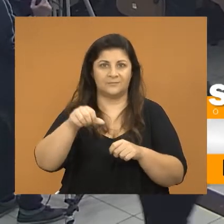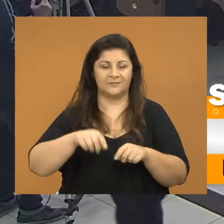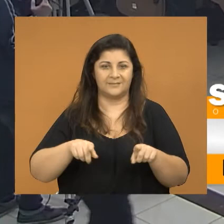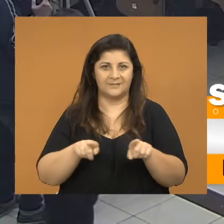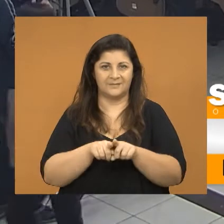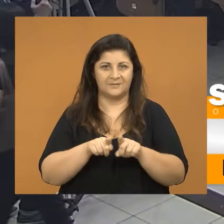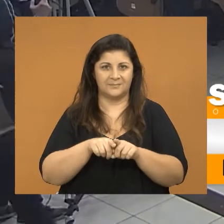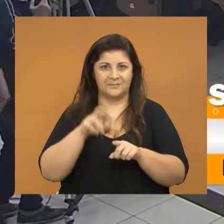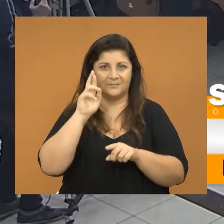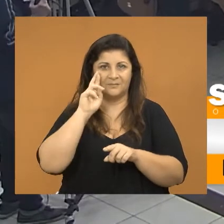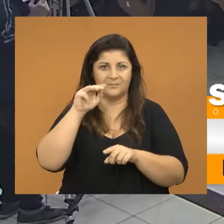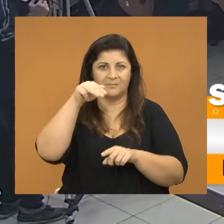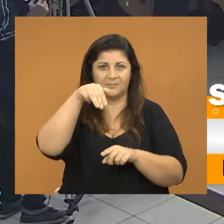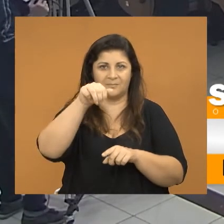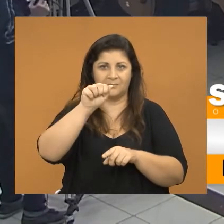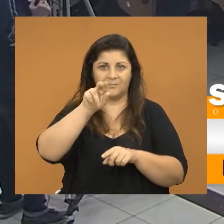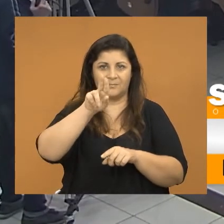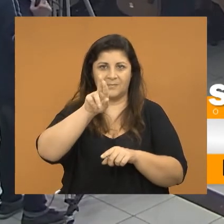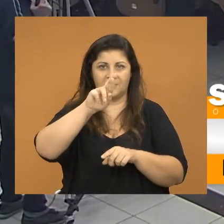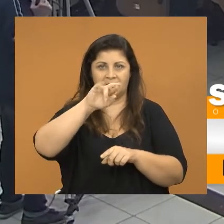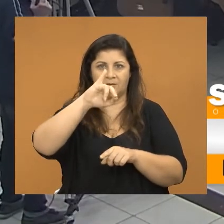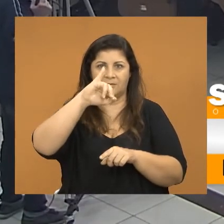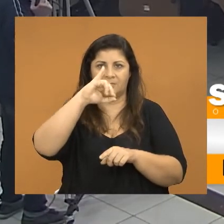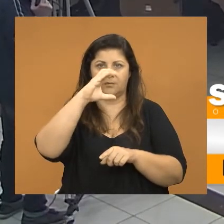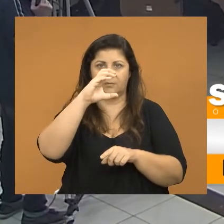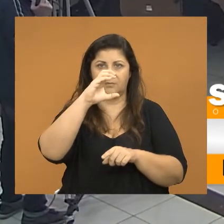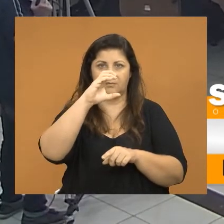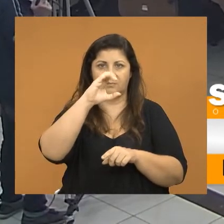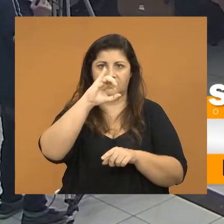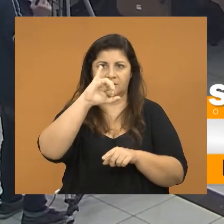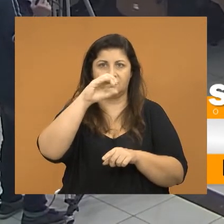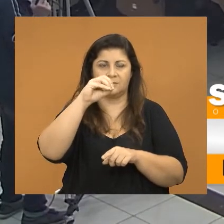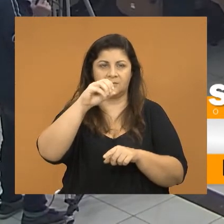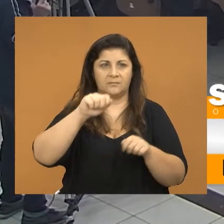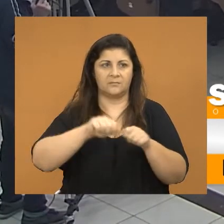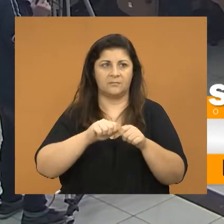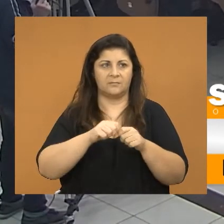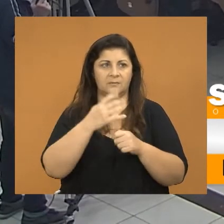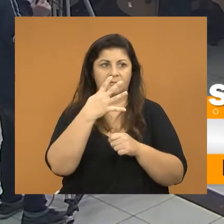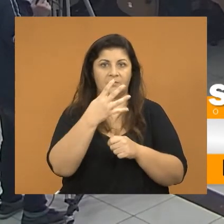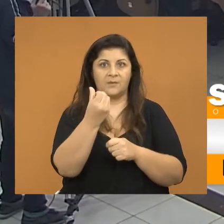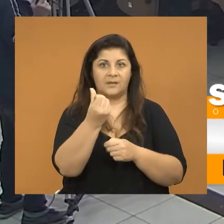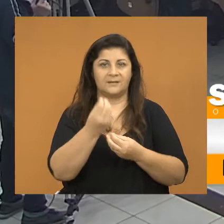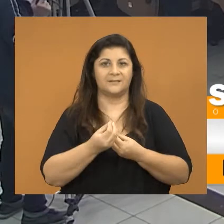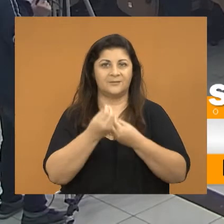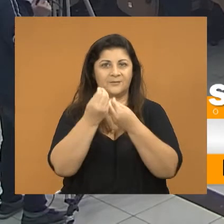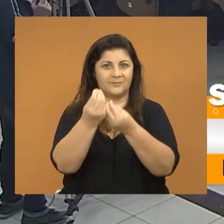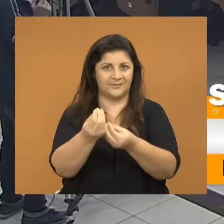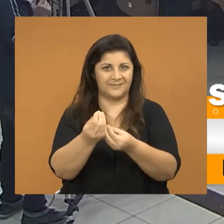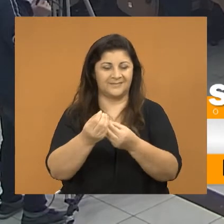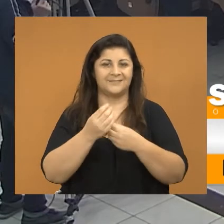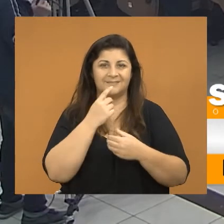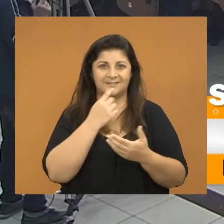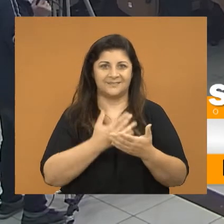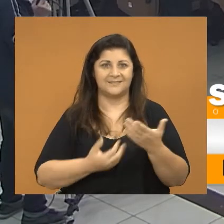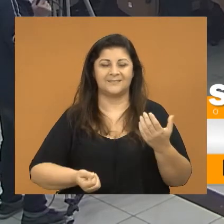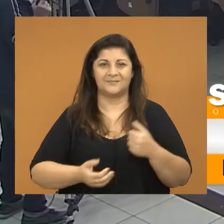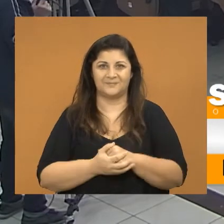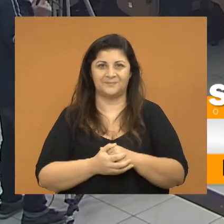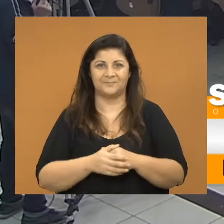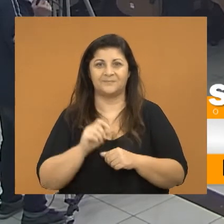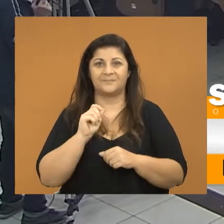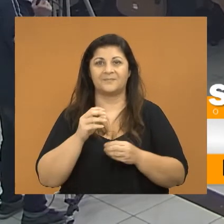Maurício Pérez, que fez 46 doações ao longo dos anos. Quem receberá